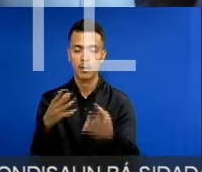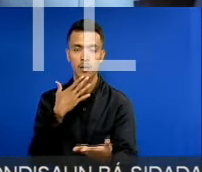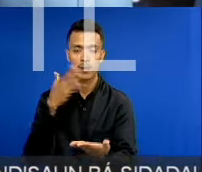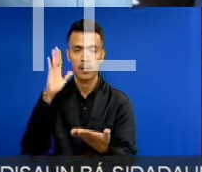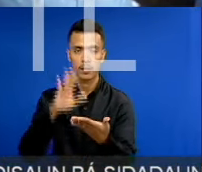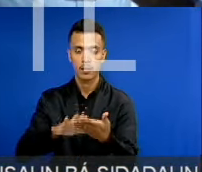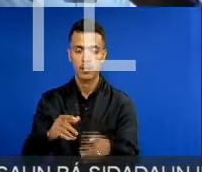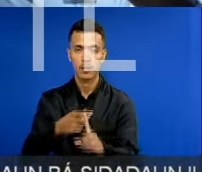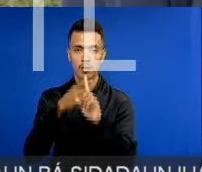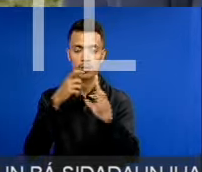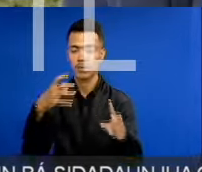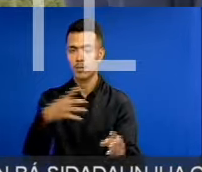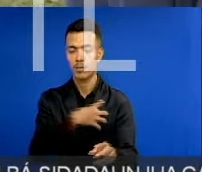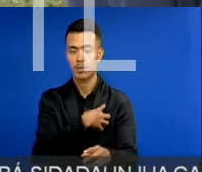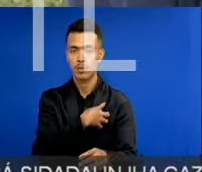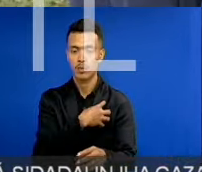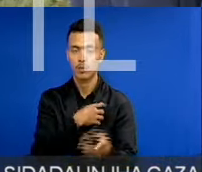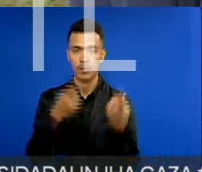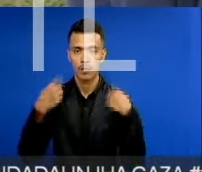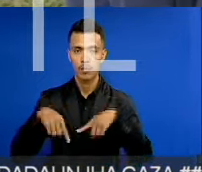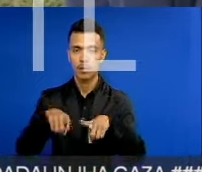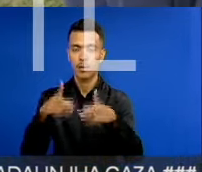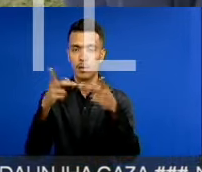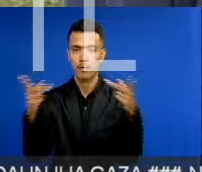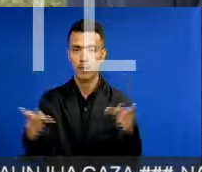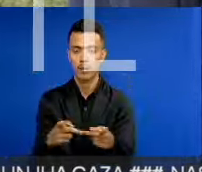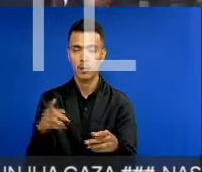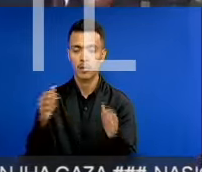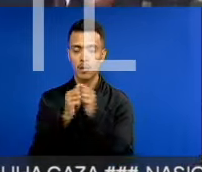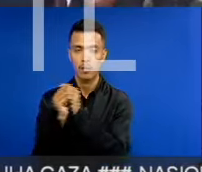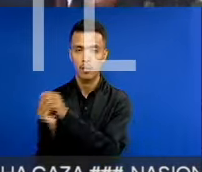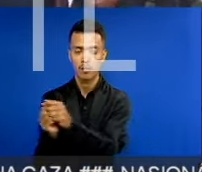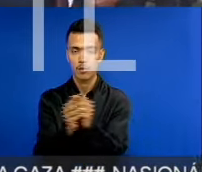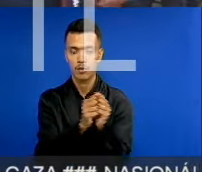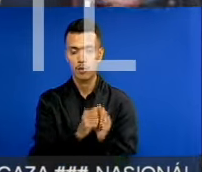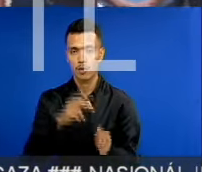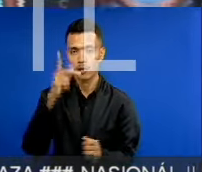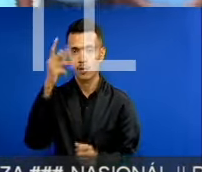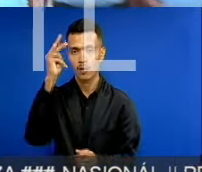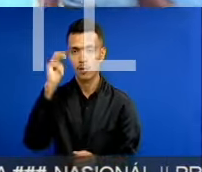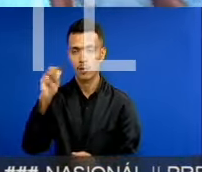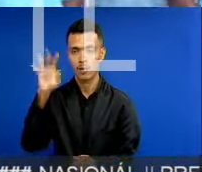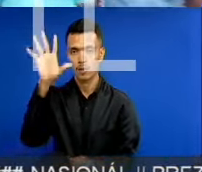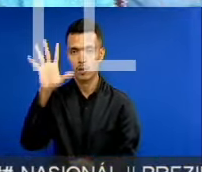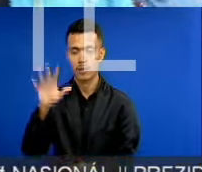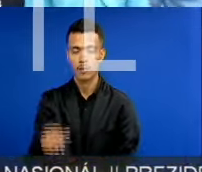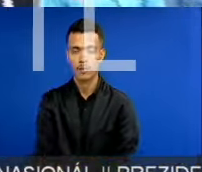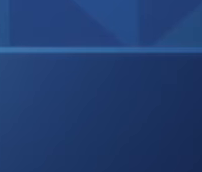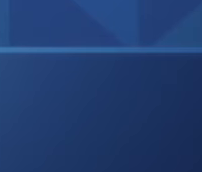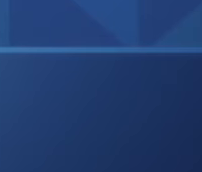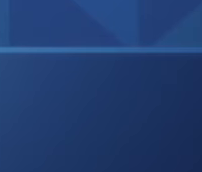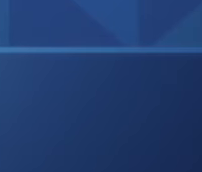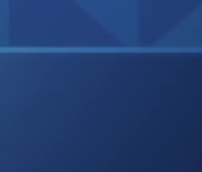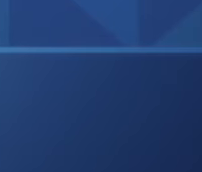husi esquadra nerasik to Fatin ne kuaze kilometru lima resing. Basilio Carvalho,